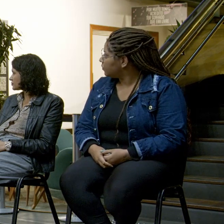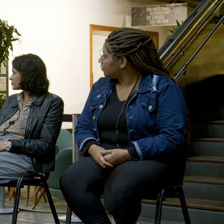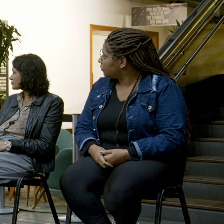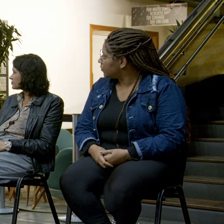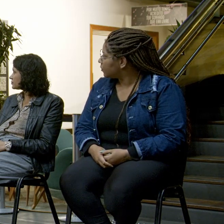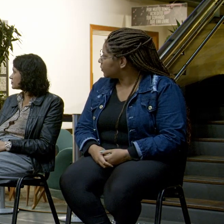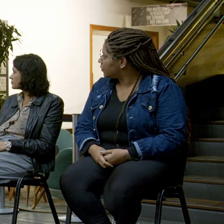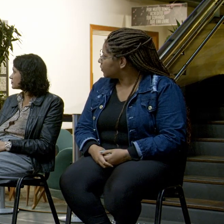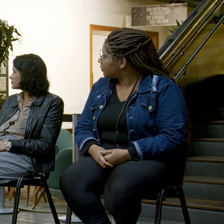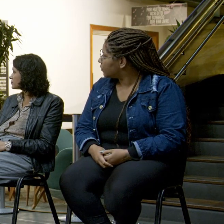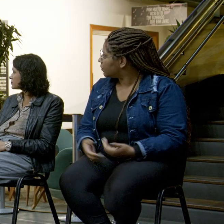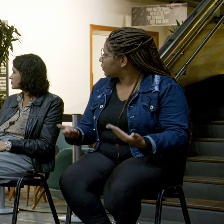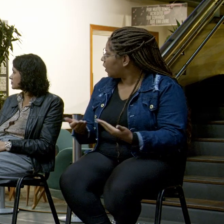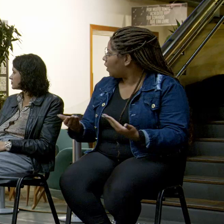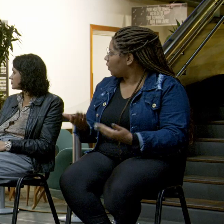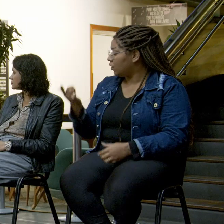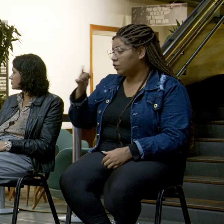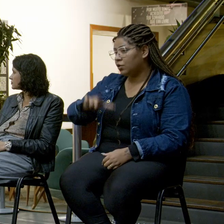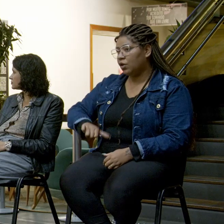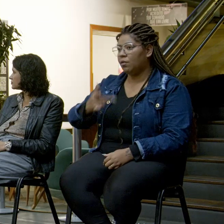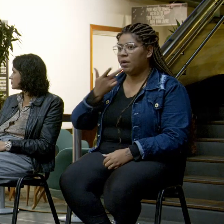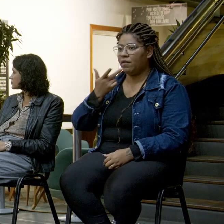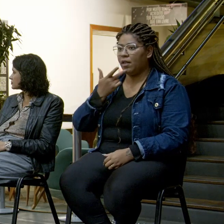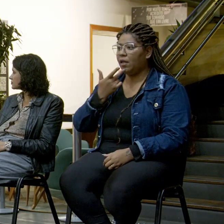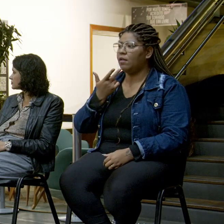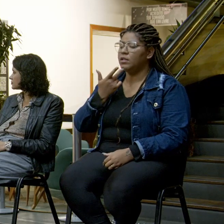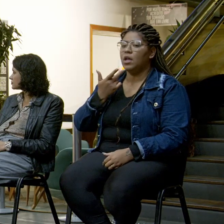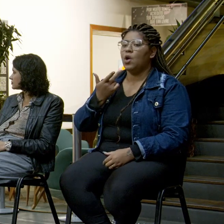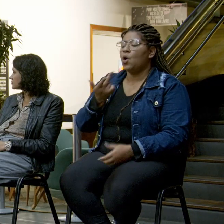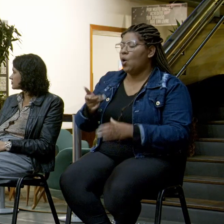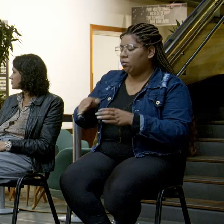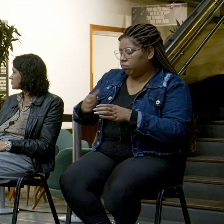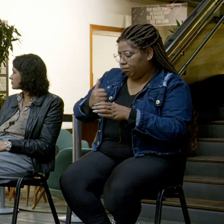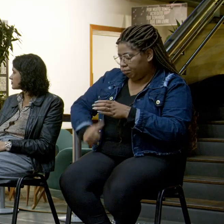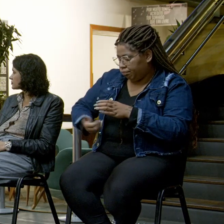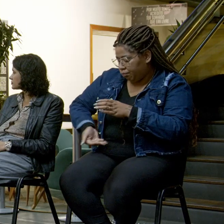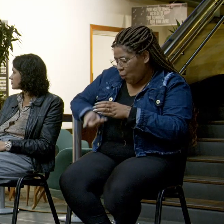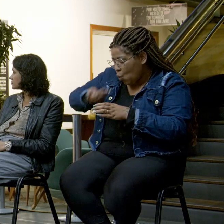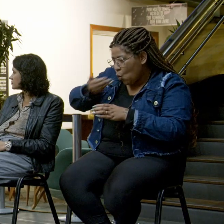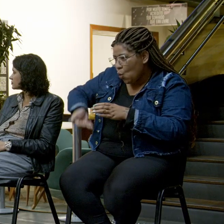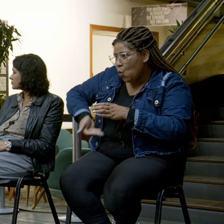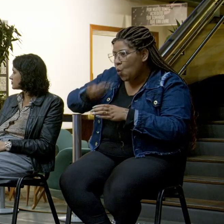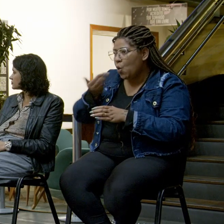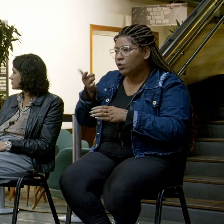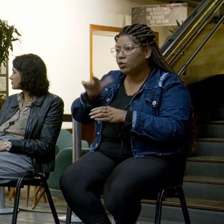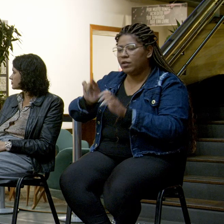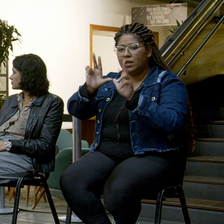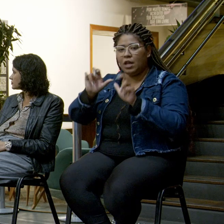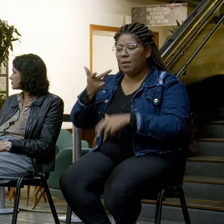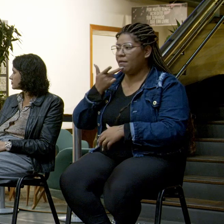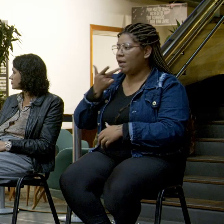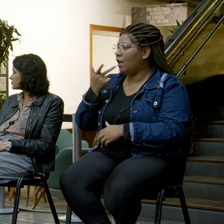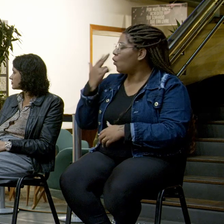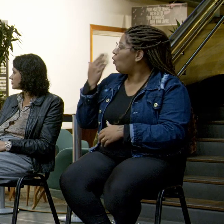Voltando à questão da antropofagia, de comer o outro, interessante notar que o Manifesto de Oswald de Andrade ignora a questão da divisão